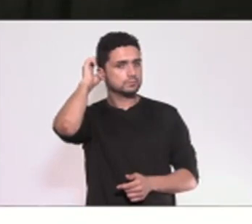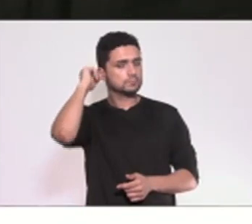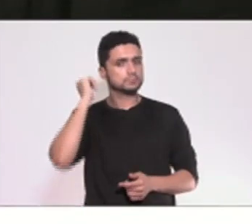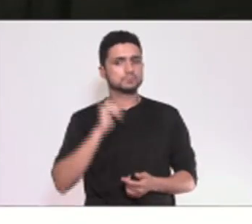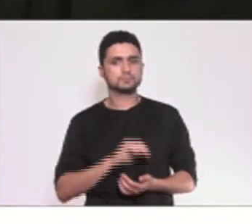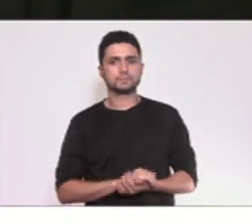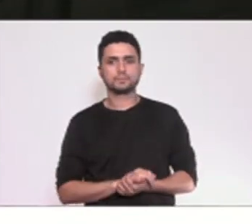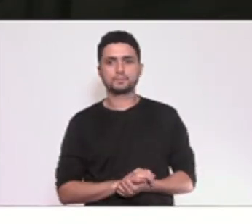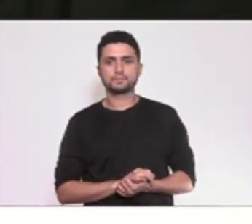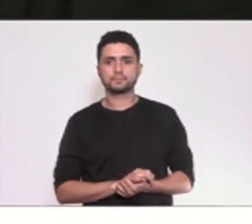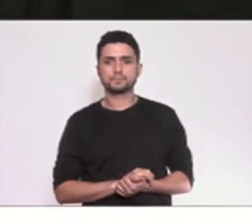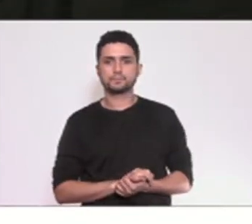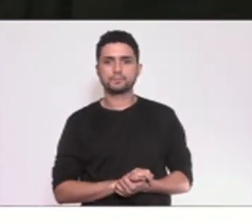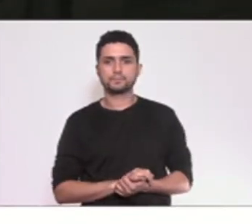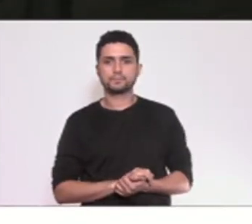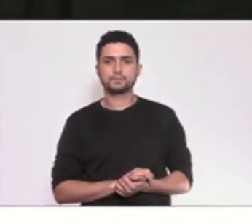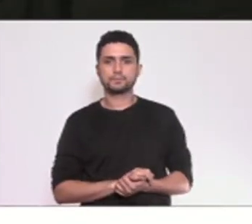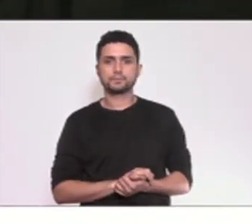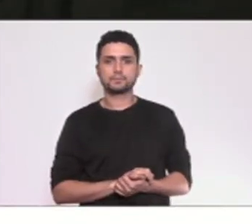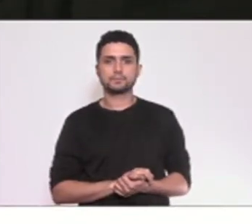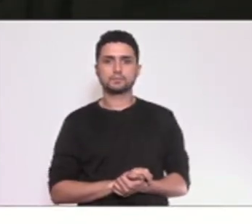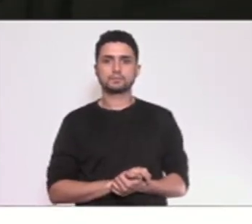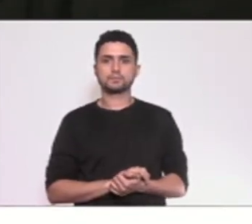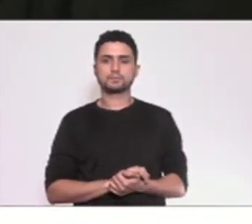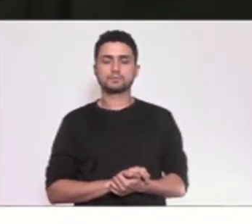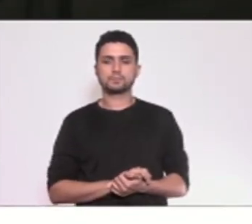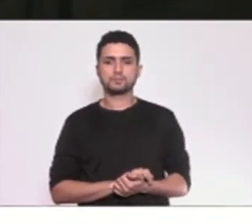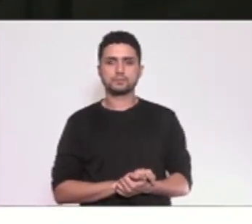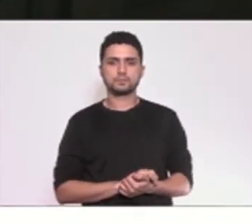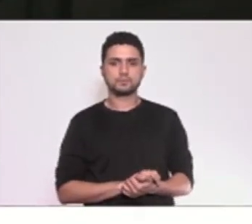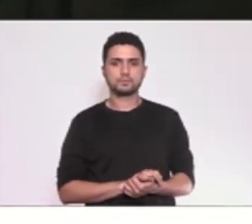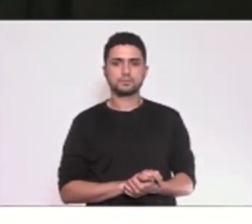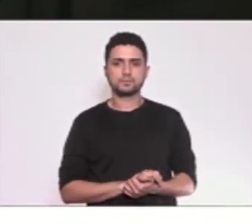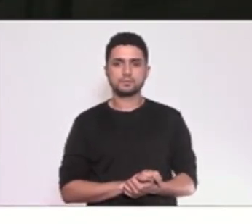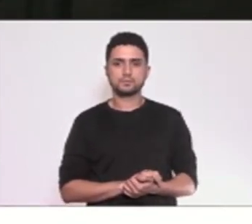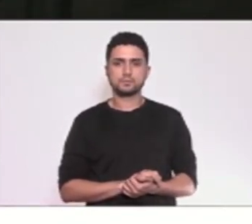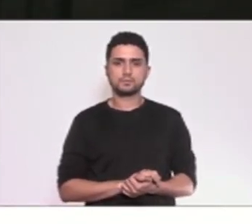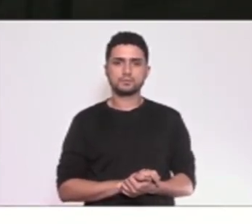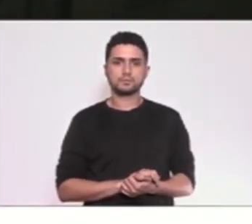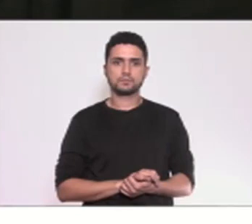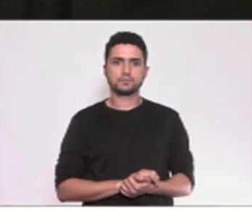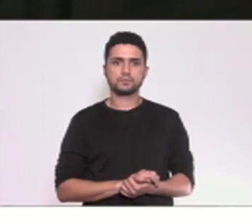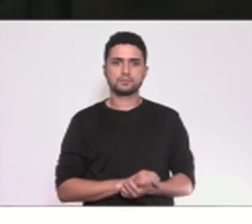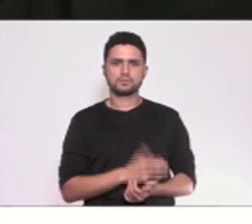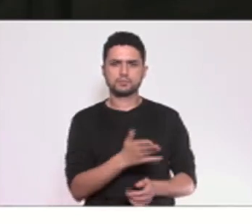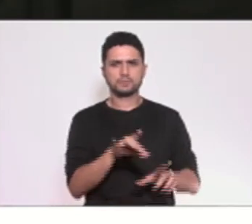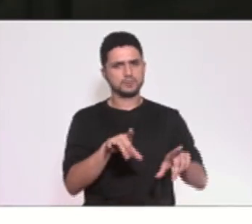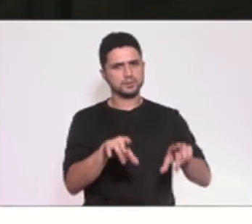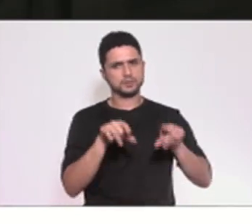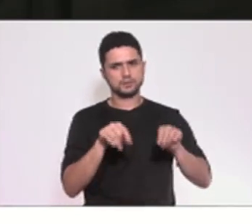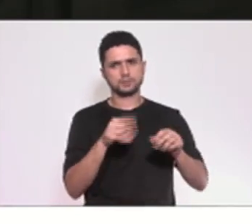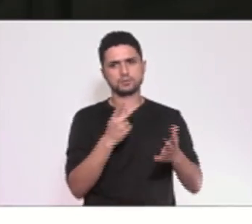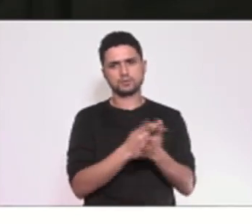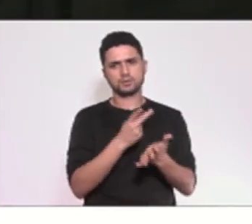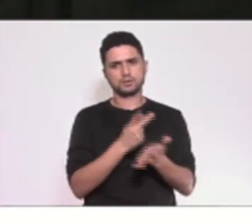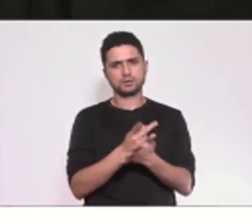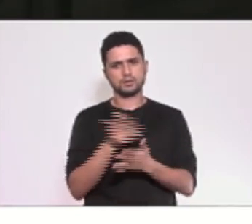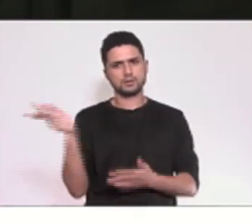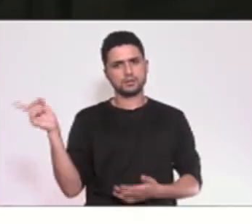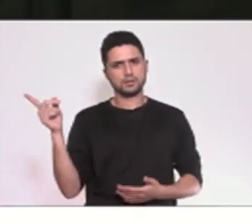que essa é uma decisão cretina que foi dada pela eminente ministra Carmen